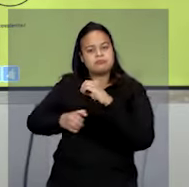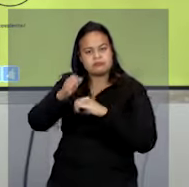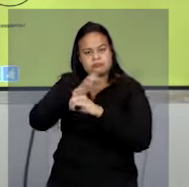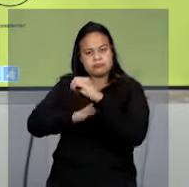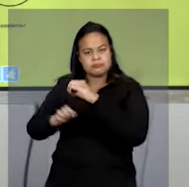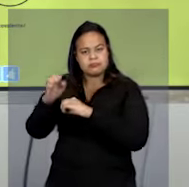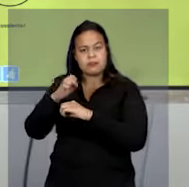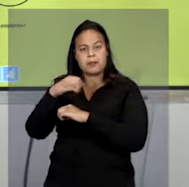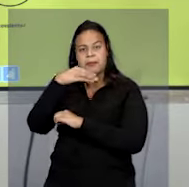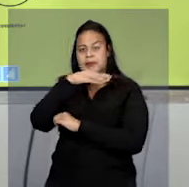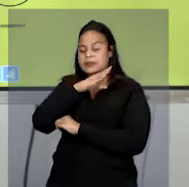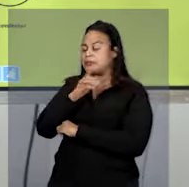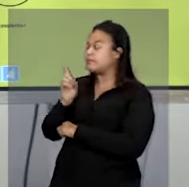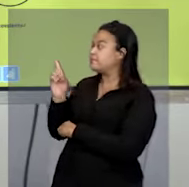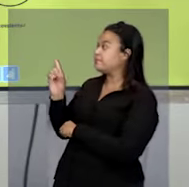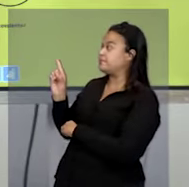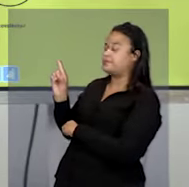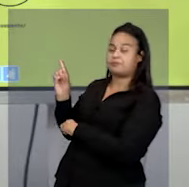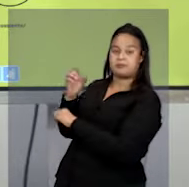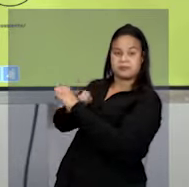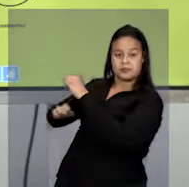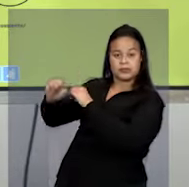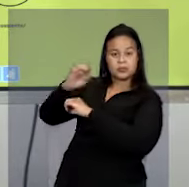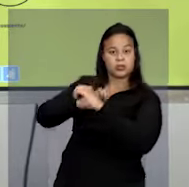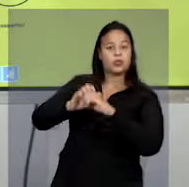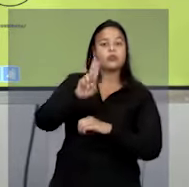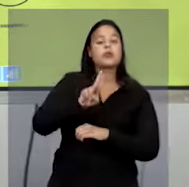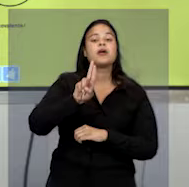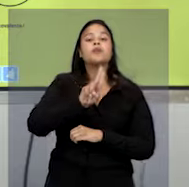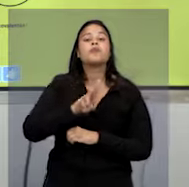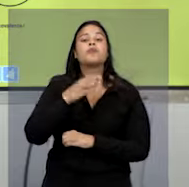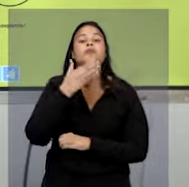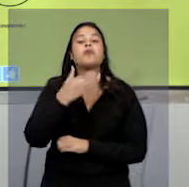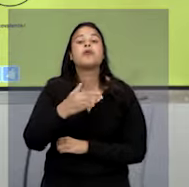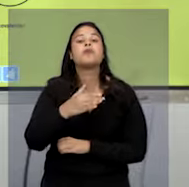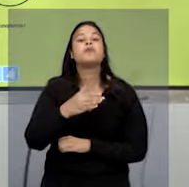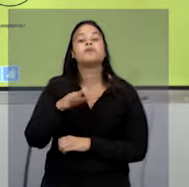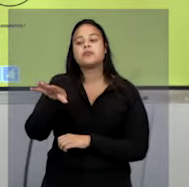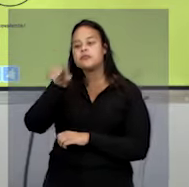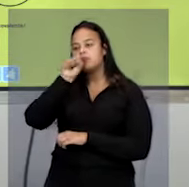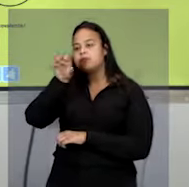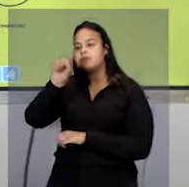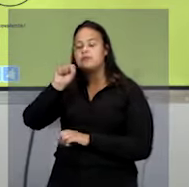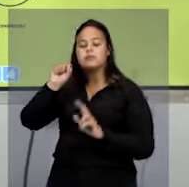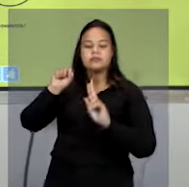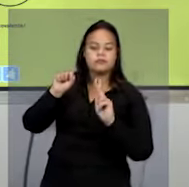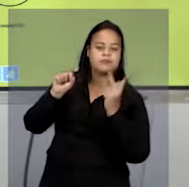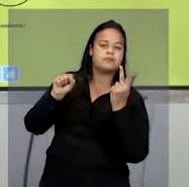esse elétron aqui, ele está sendo usado pelo hidrogênio e também usado pelo oxigênio.